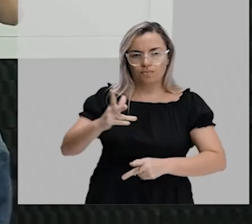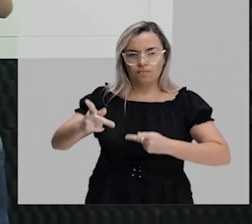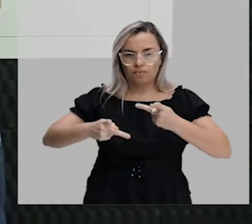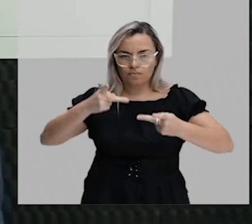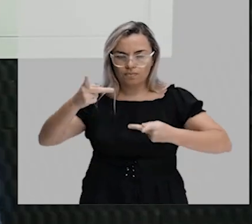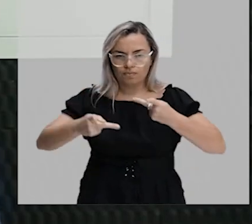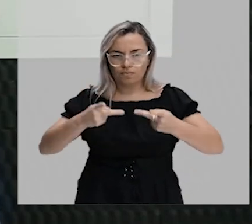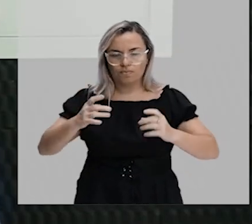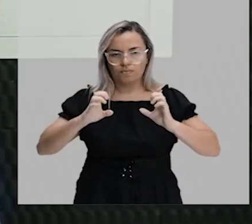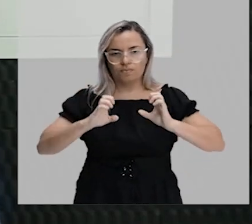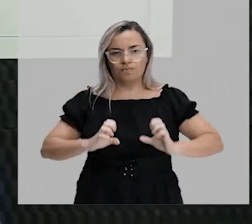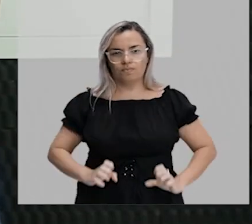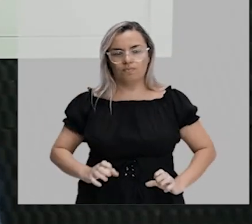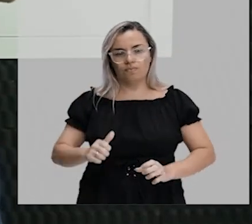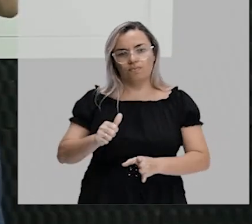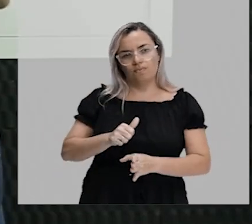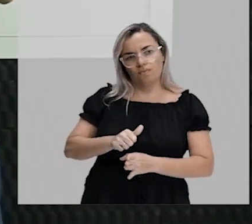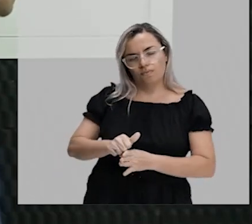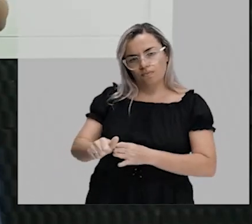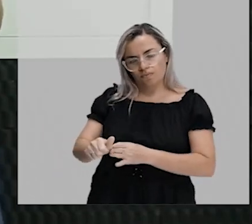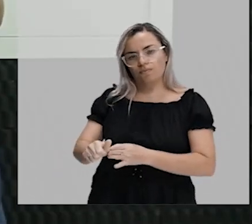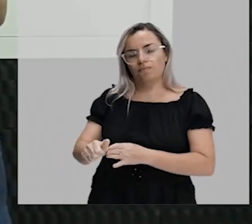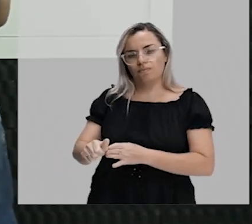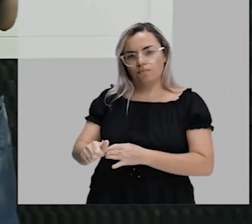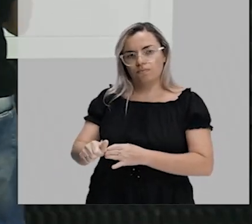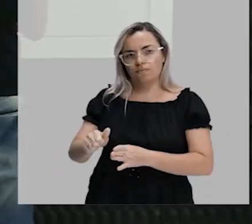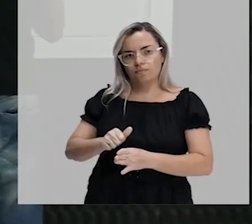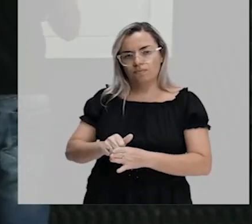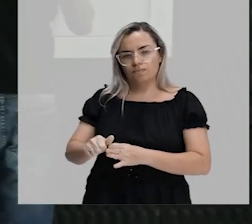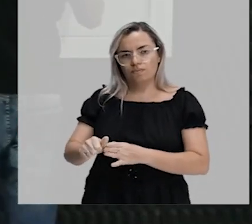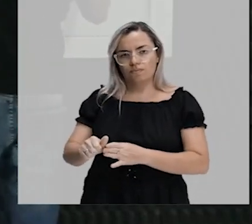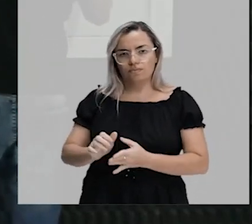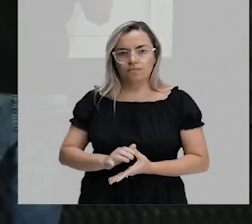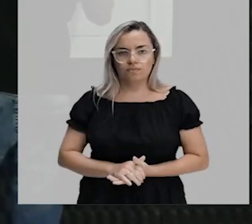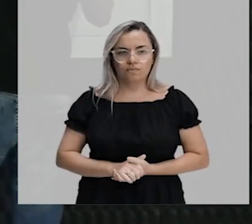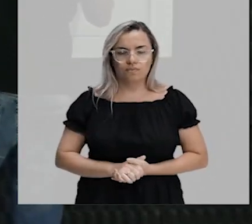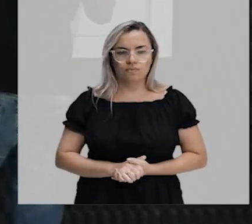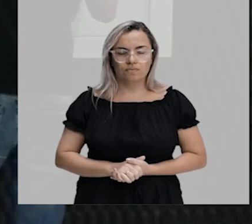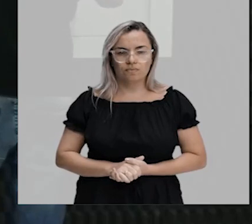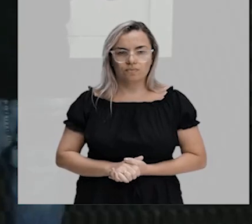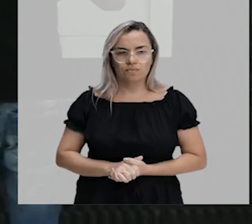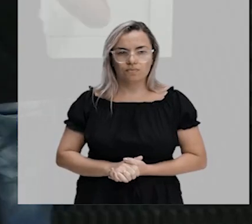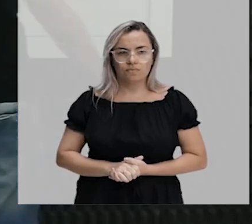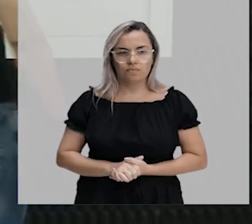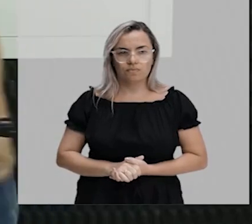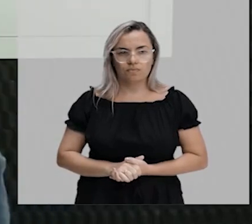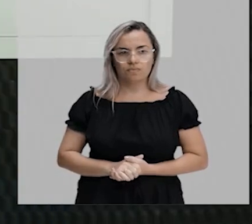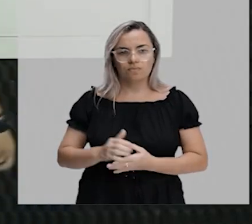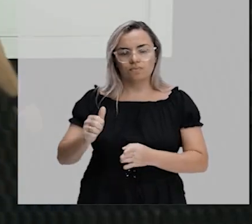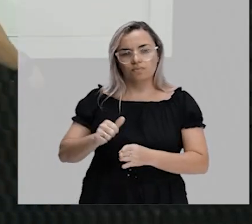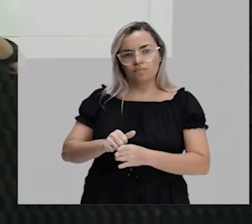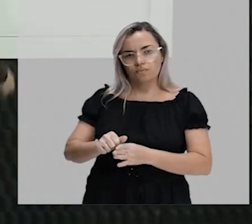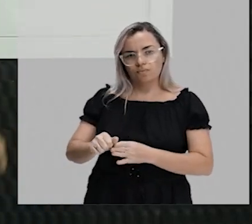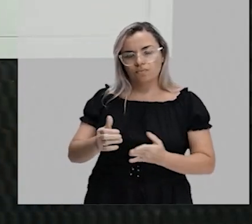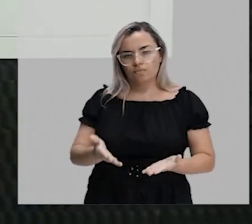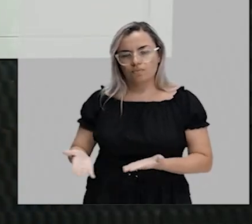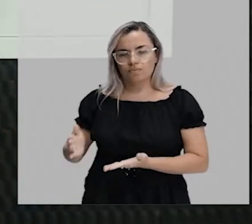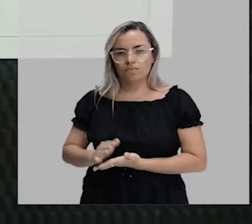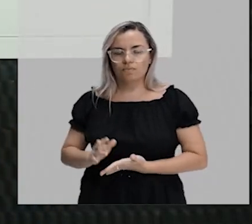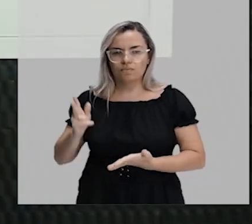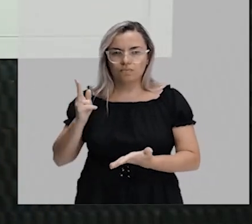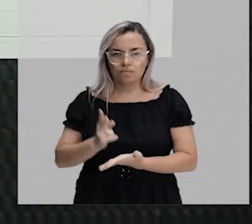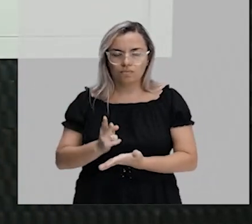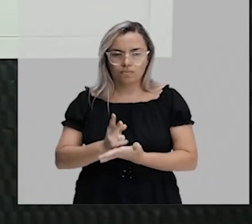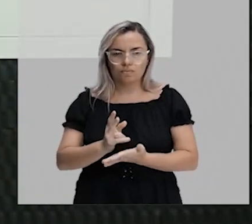em ética e moralidade, aqui a moralidade já vai estar muito bem colocada, sempre